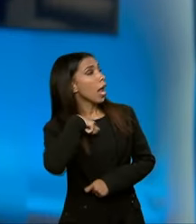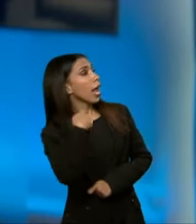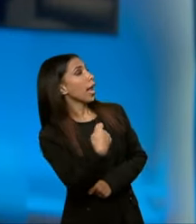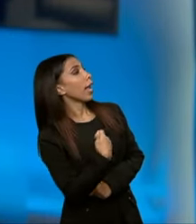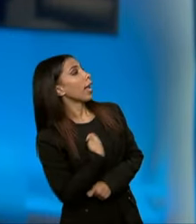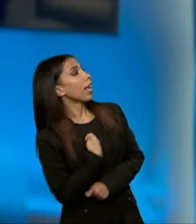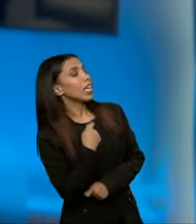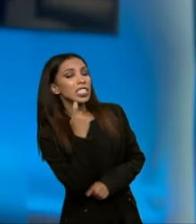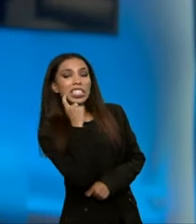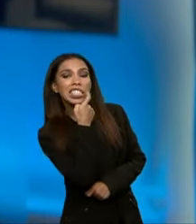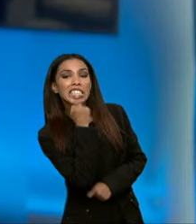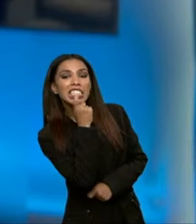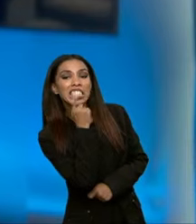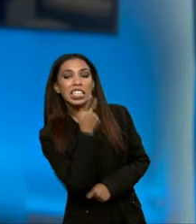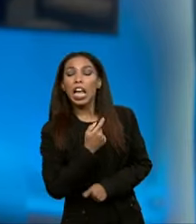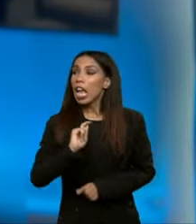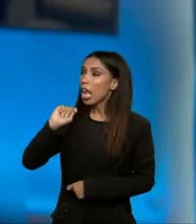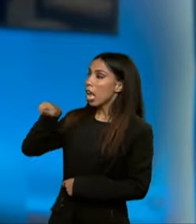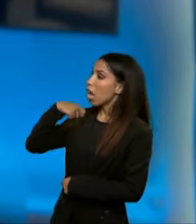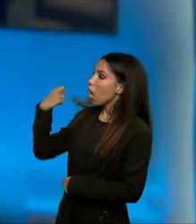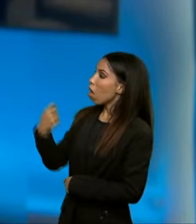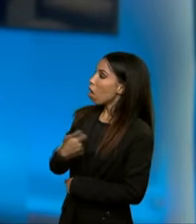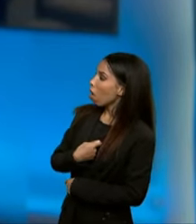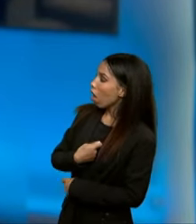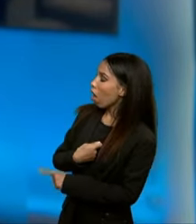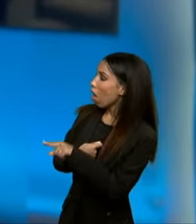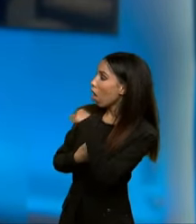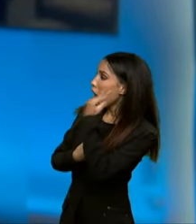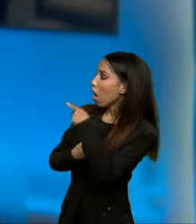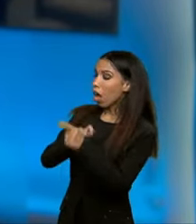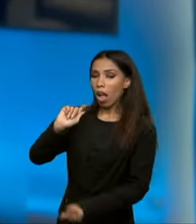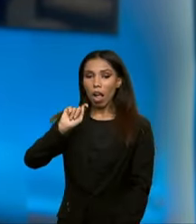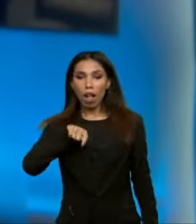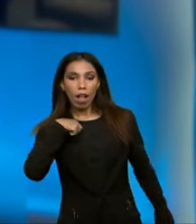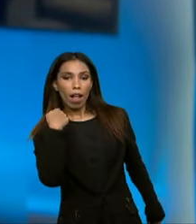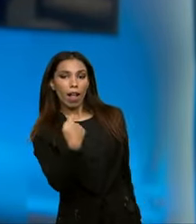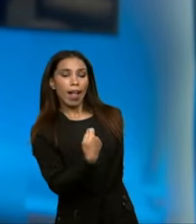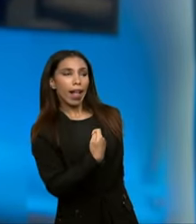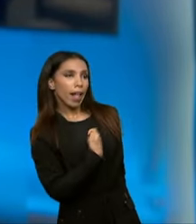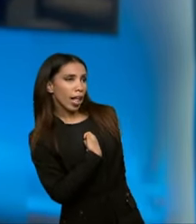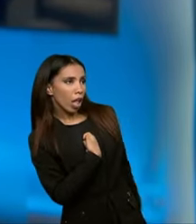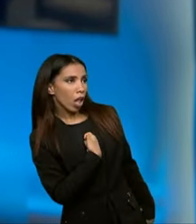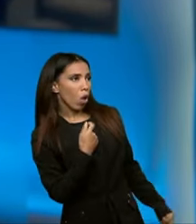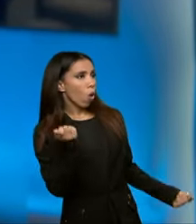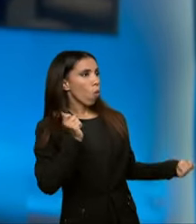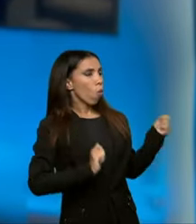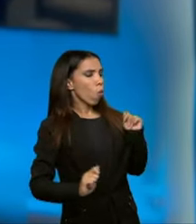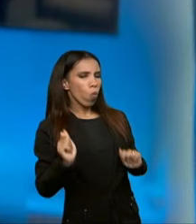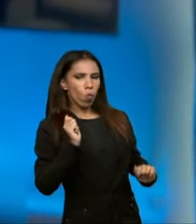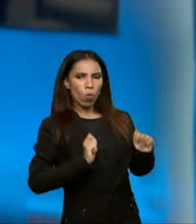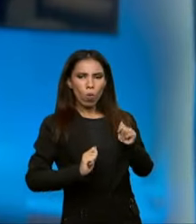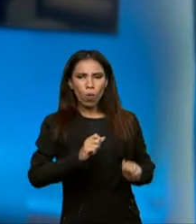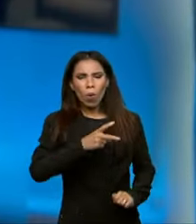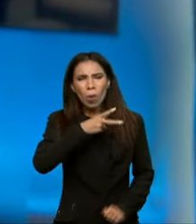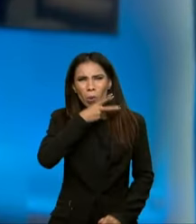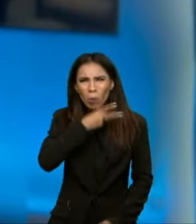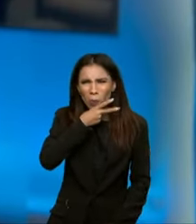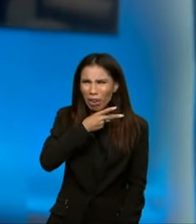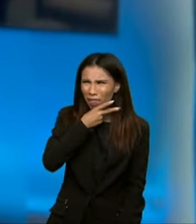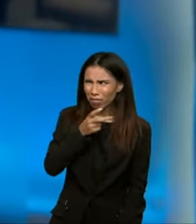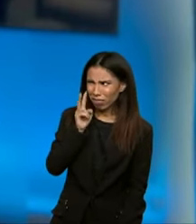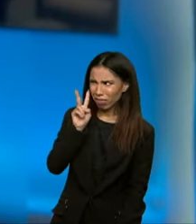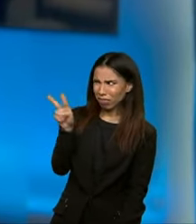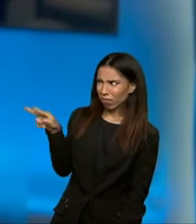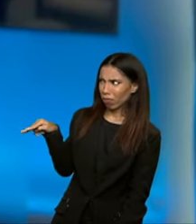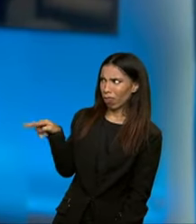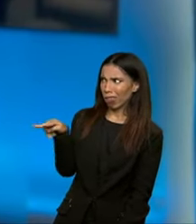um dentista. Eu sou uma advogada, eu sou um artista. Platão não viria isso com bons olhos.